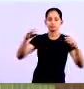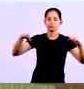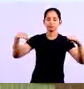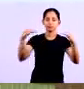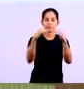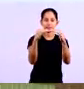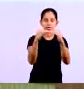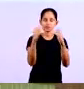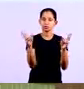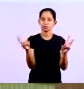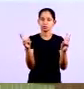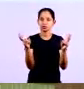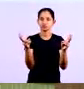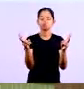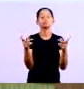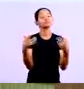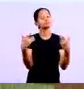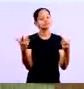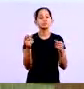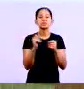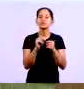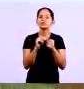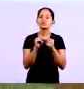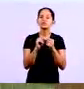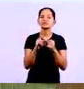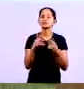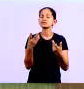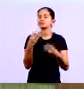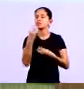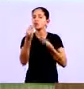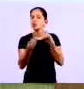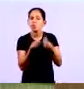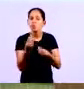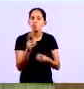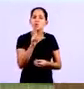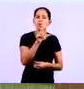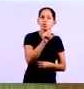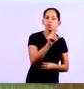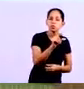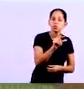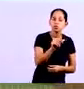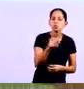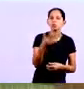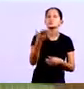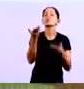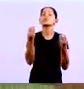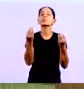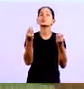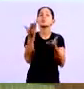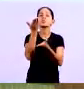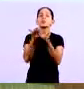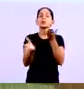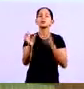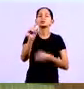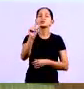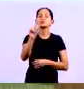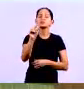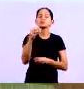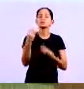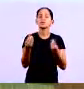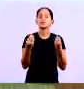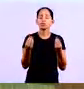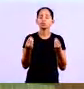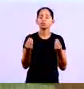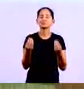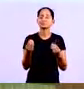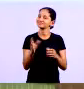Ô, professor, então assim eu vou forçar que a empresa não tenha lucro para ter prejuízo. Aí, ou você é